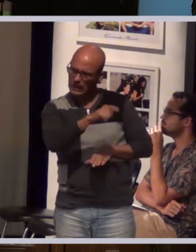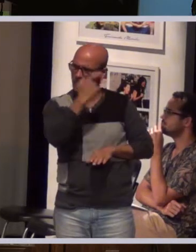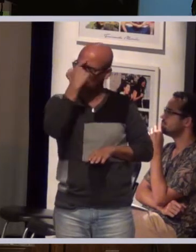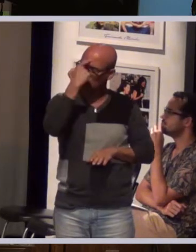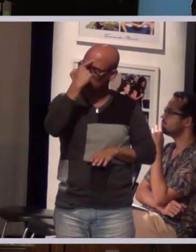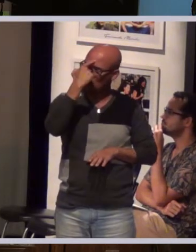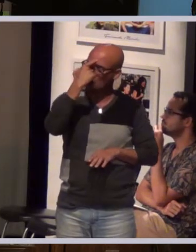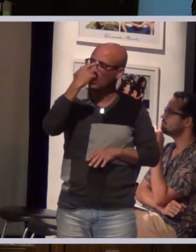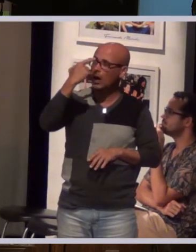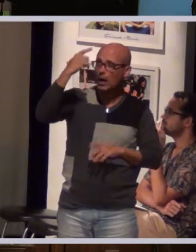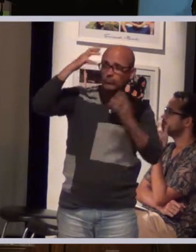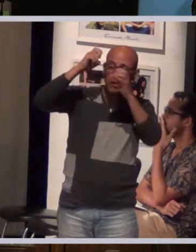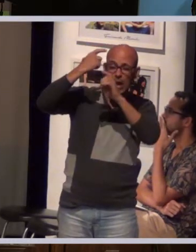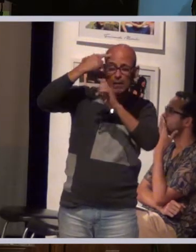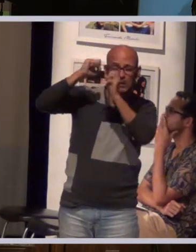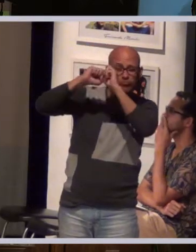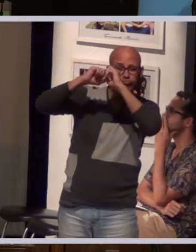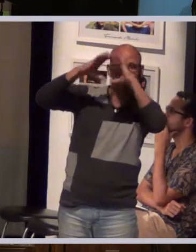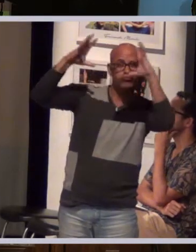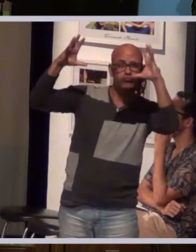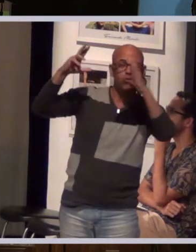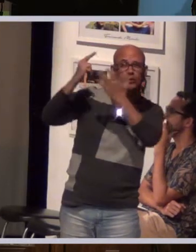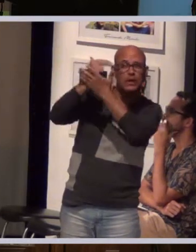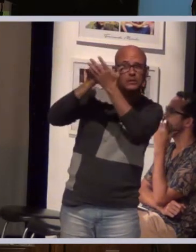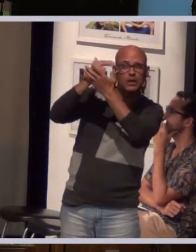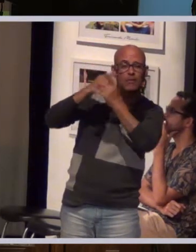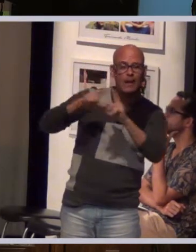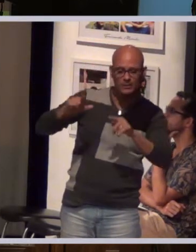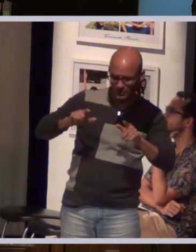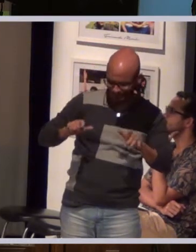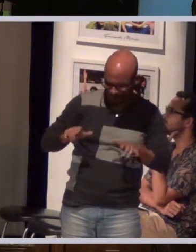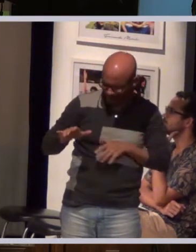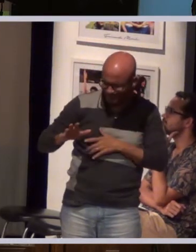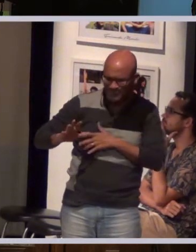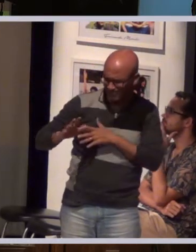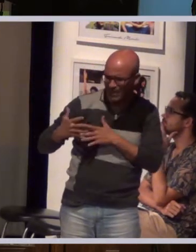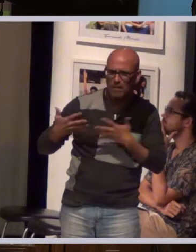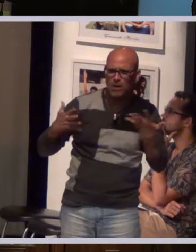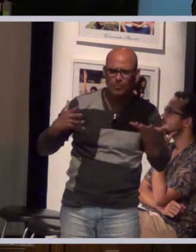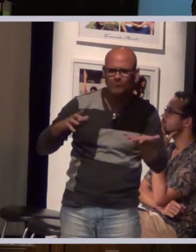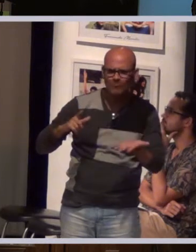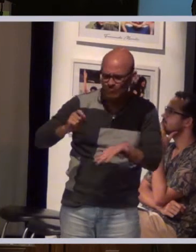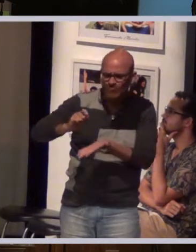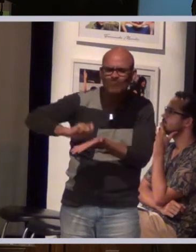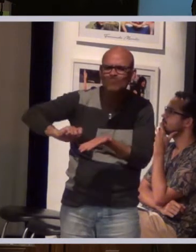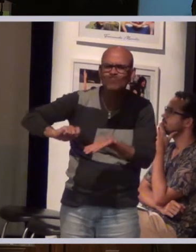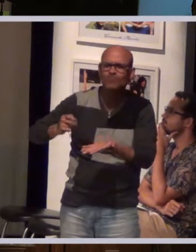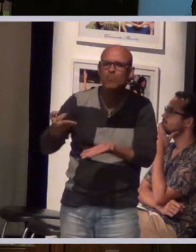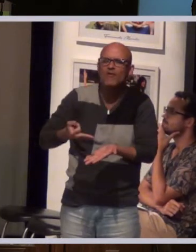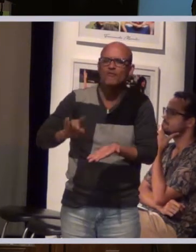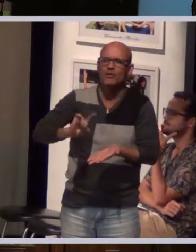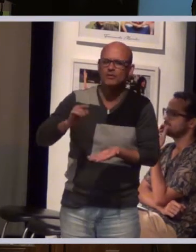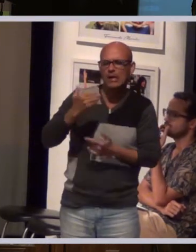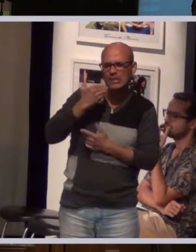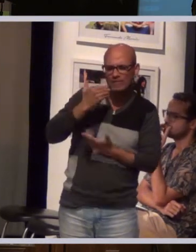não consegue executar como gostaria por sua dificuldade motora?